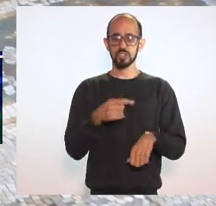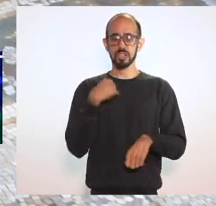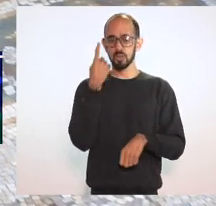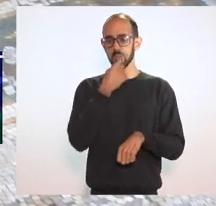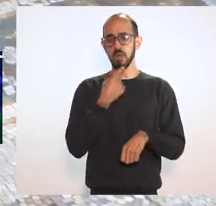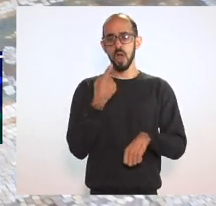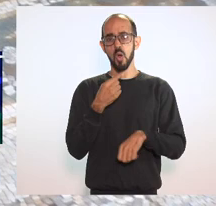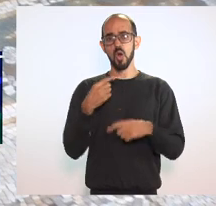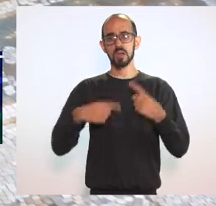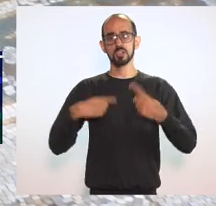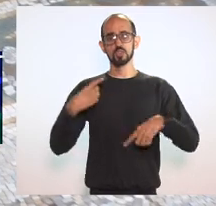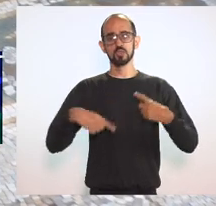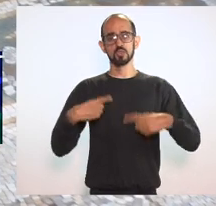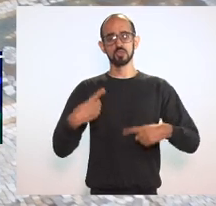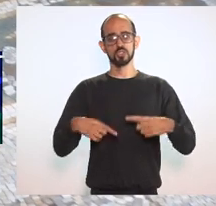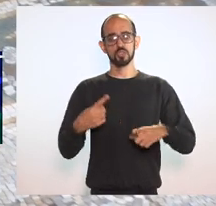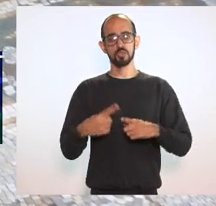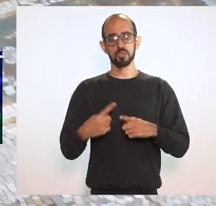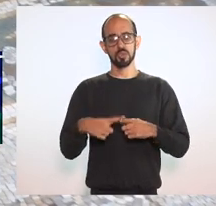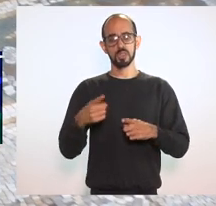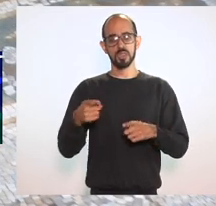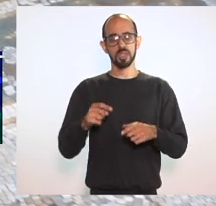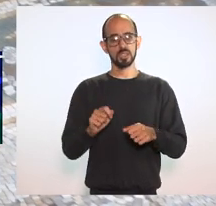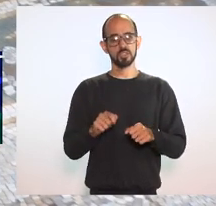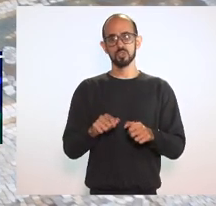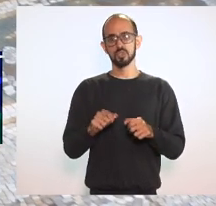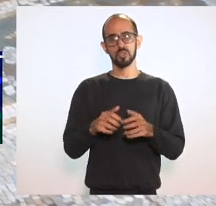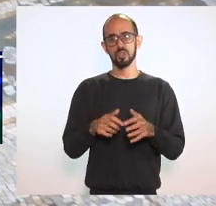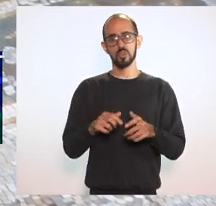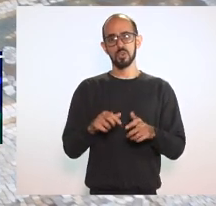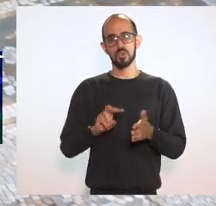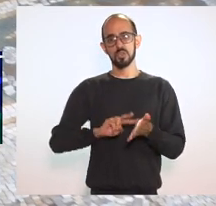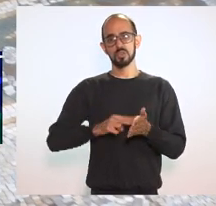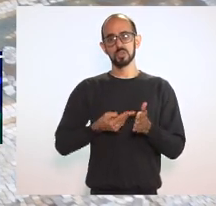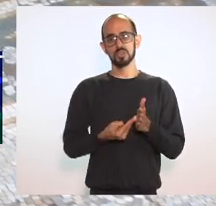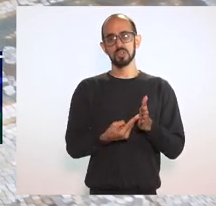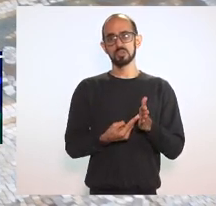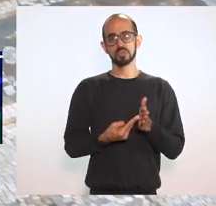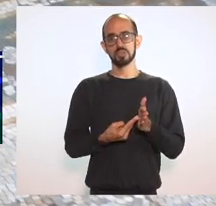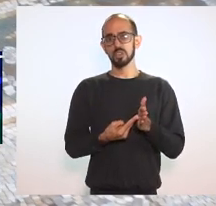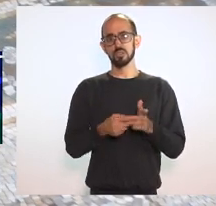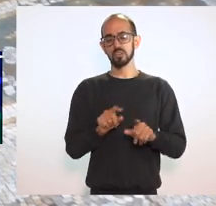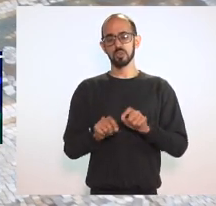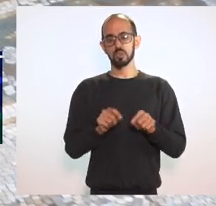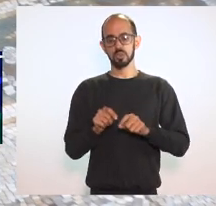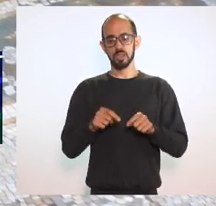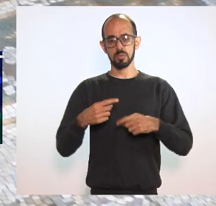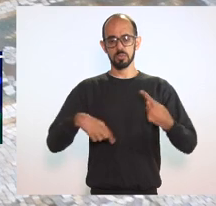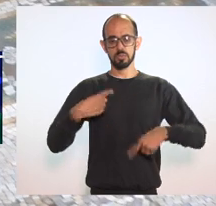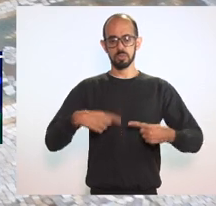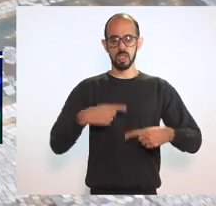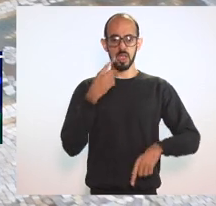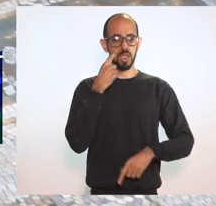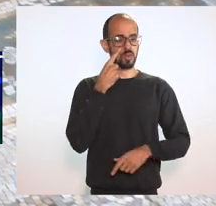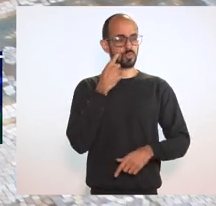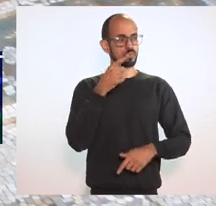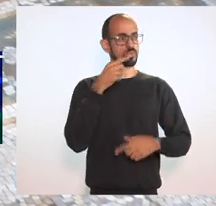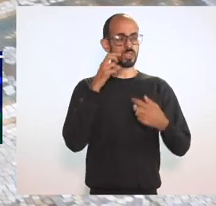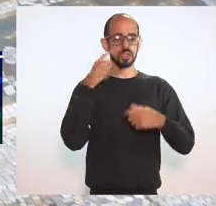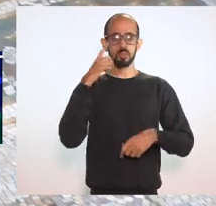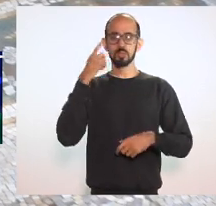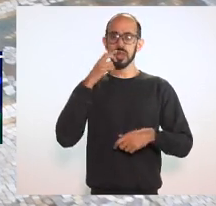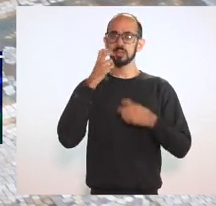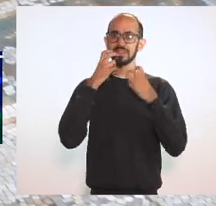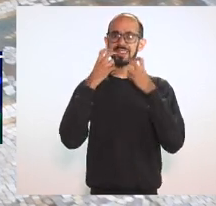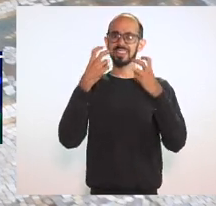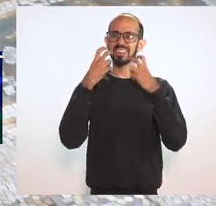hora discutindo Porque isso se transformou em palco eleitoral eu vejo deputados vociferando gritando eu vim deputada